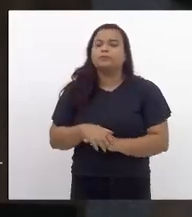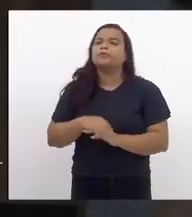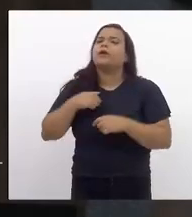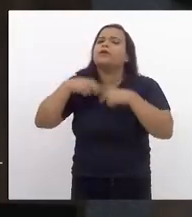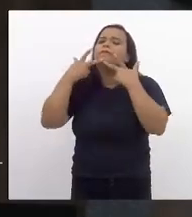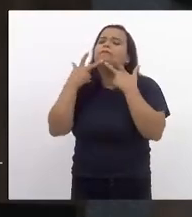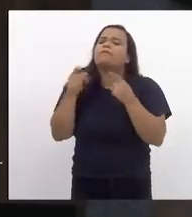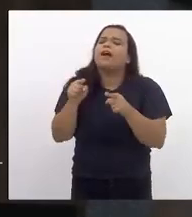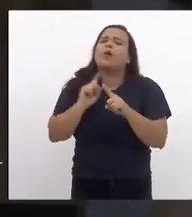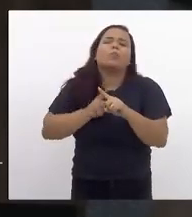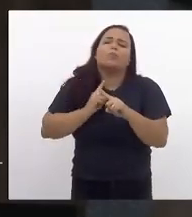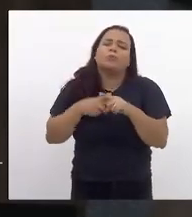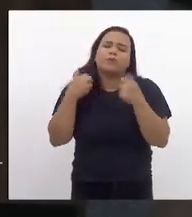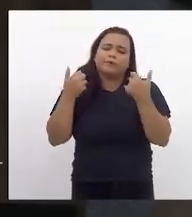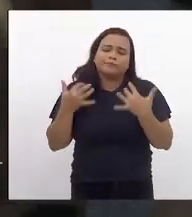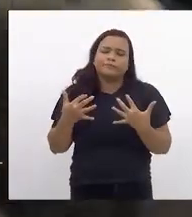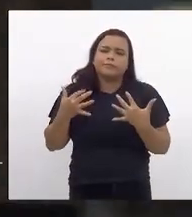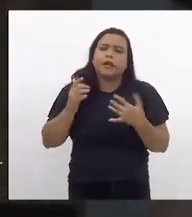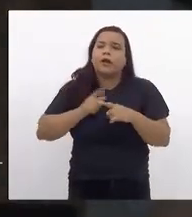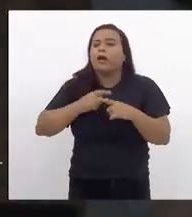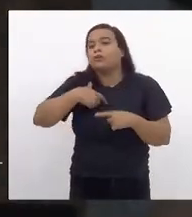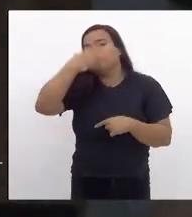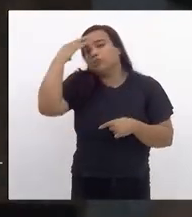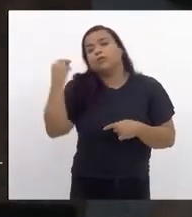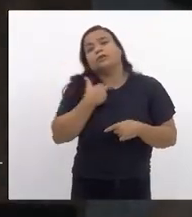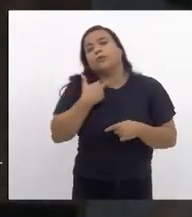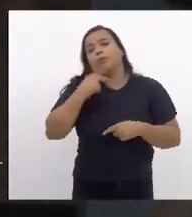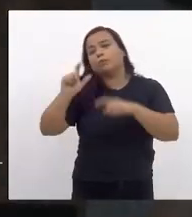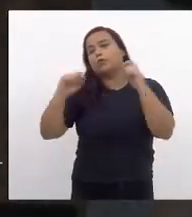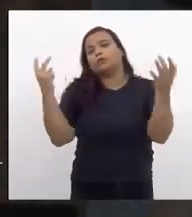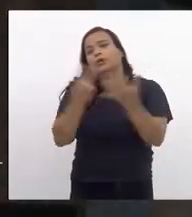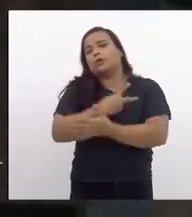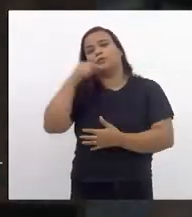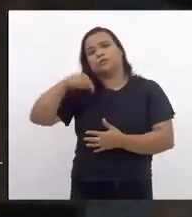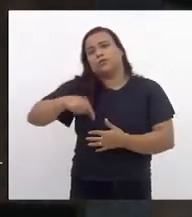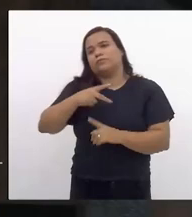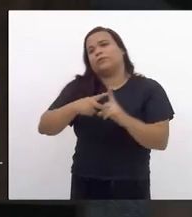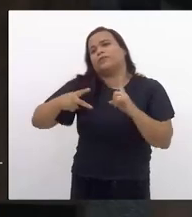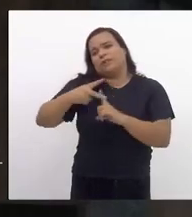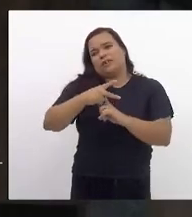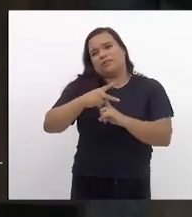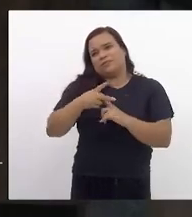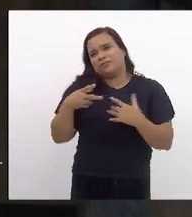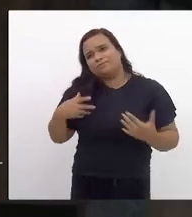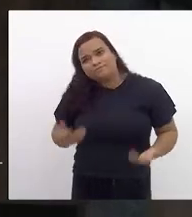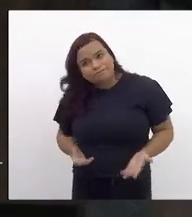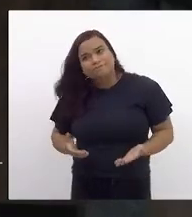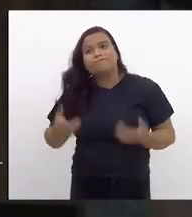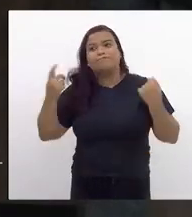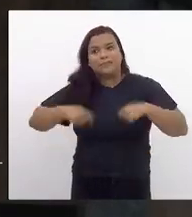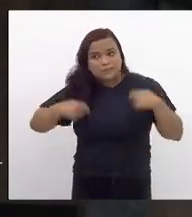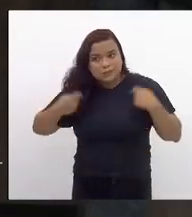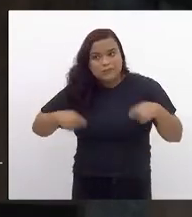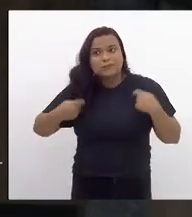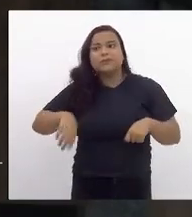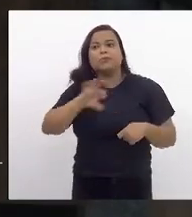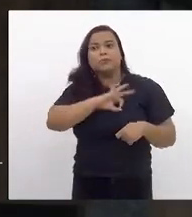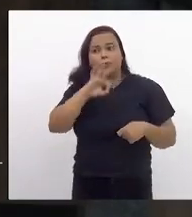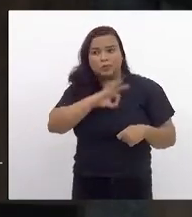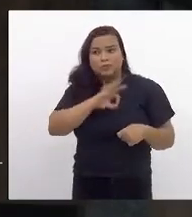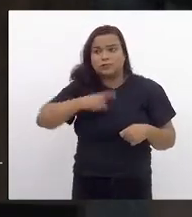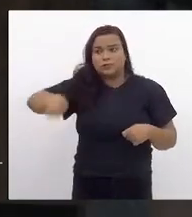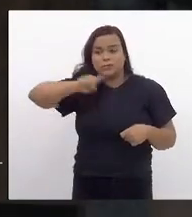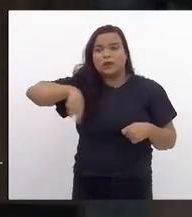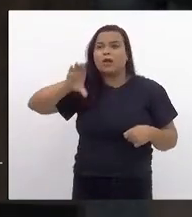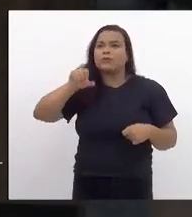Porque não se pode esquecer o que aconteceu aqui na Previdência. E é preciso que os policiais civis saibam